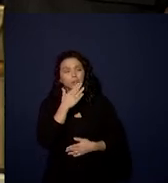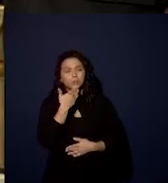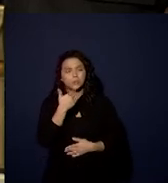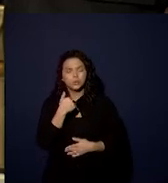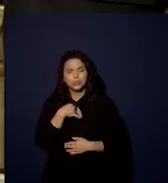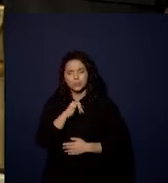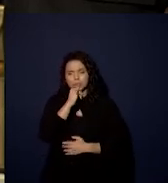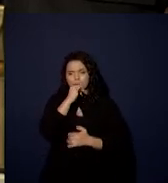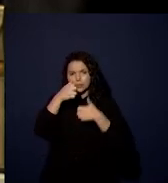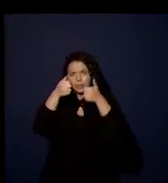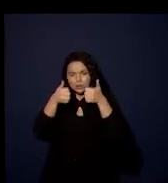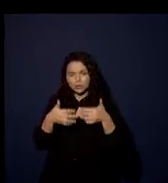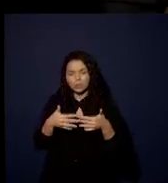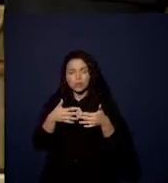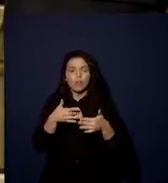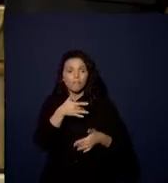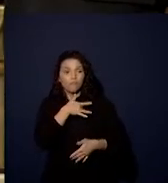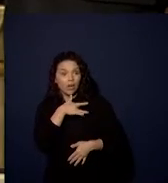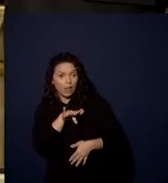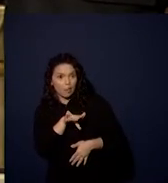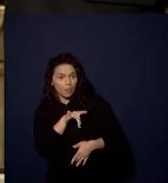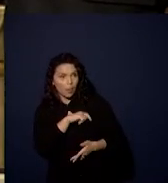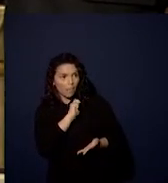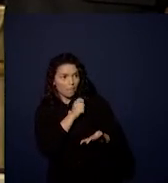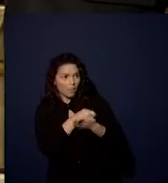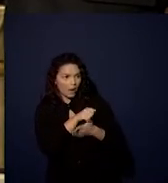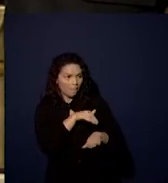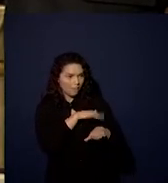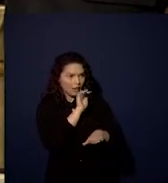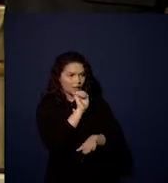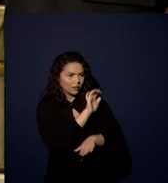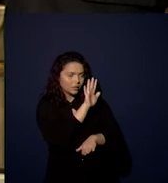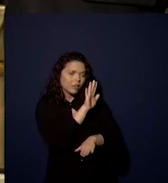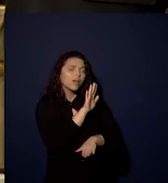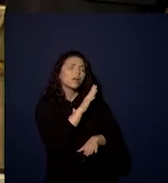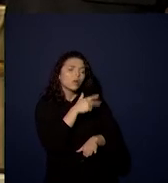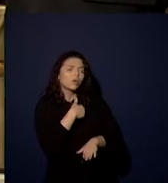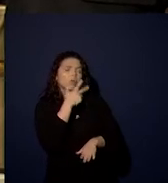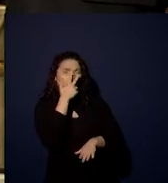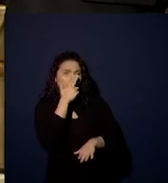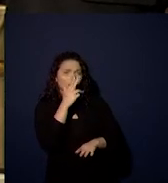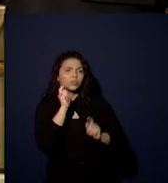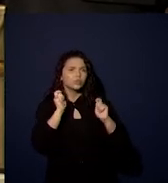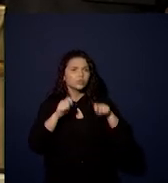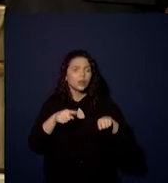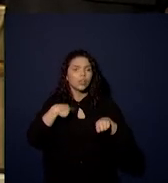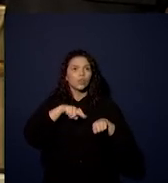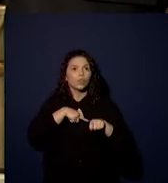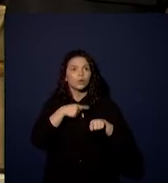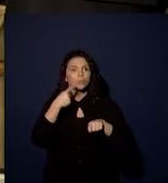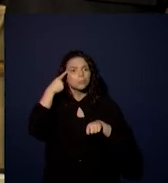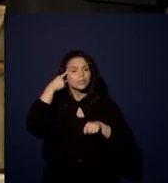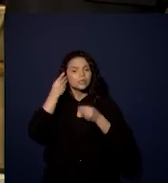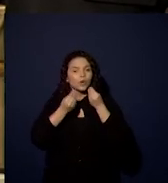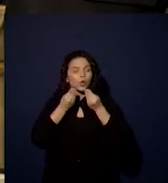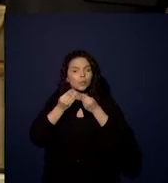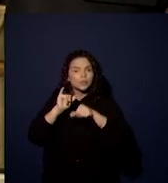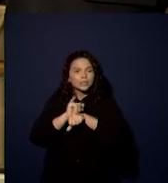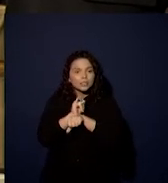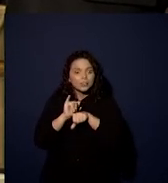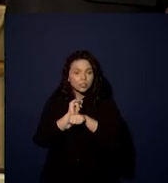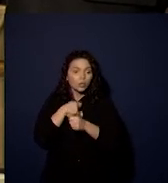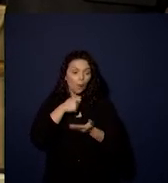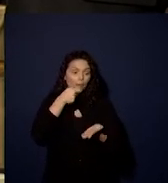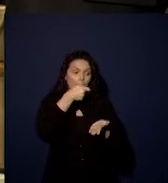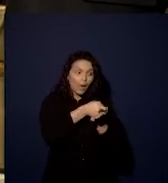que você pergunta né vale a pena pagar mais caro eu acho que em alguns casos existem soluções que você além de pagar mais